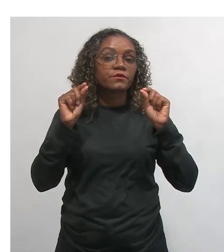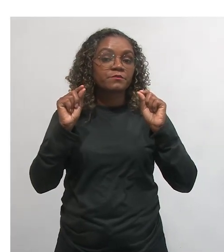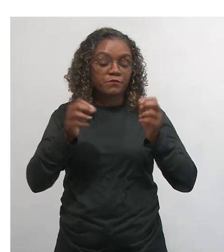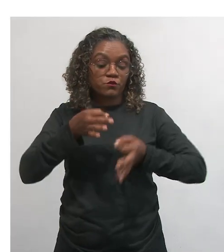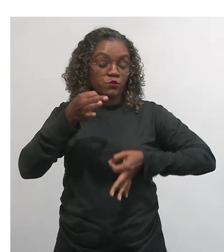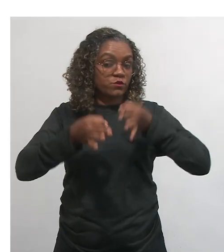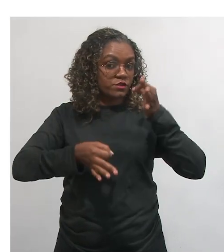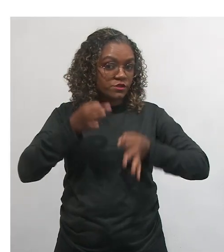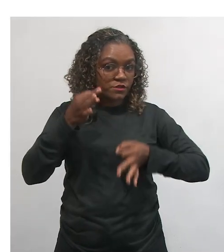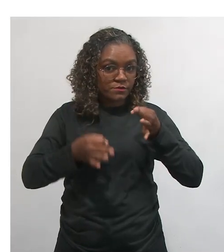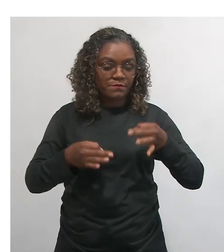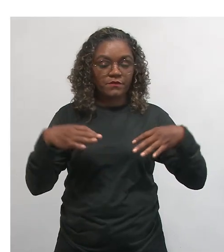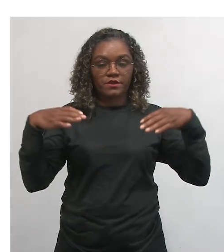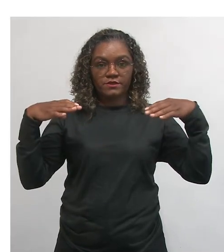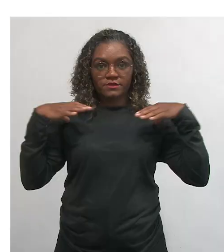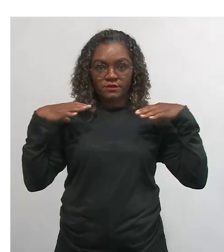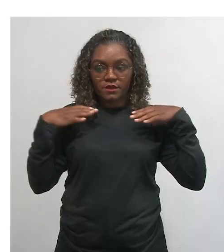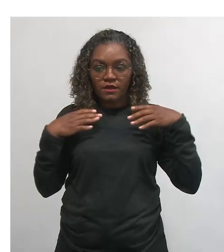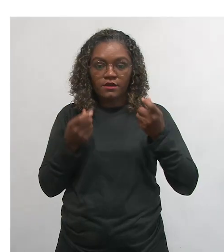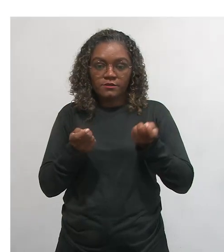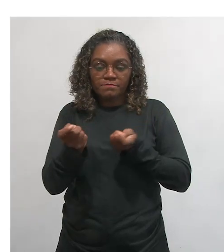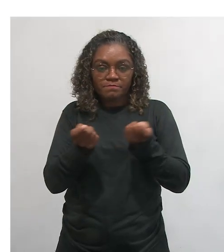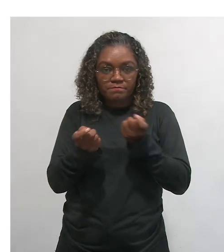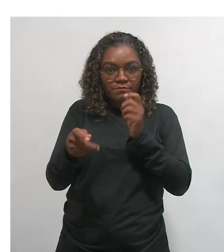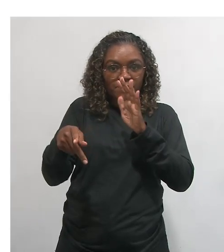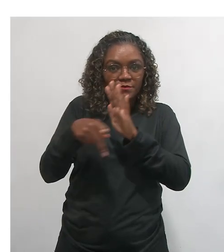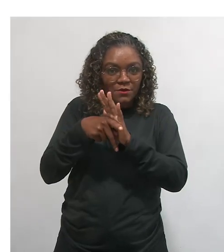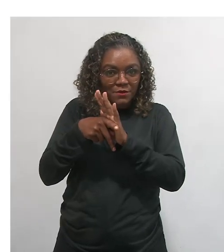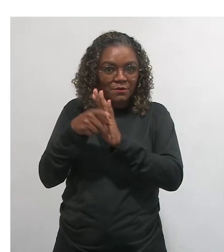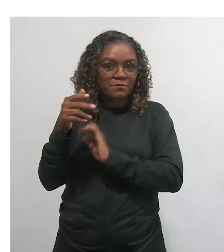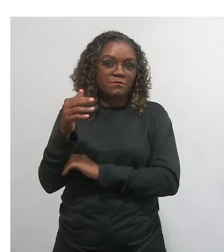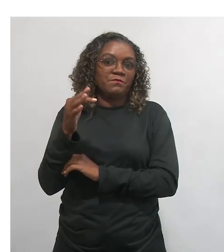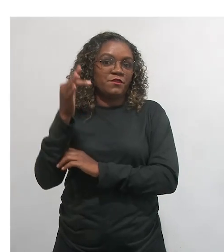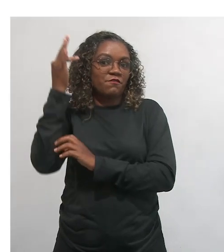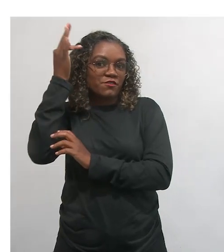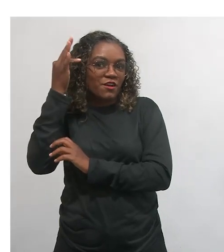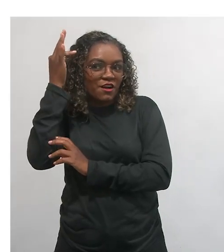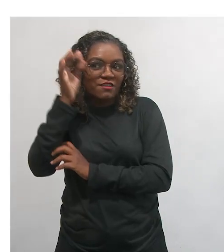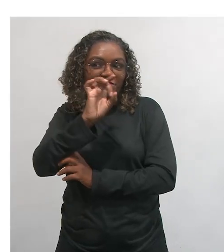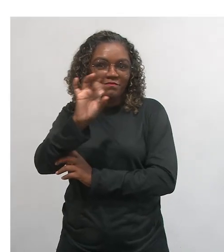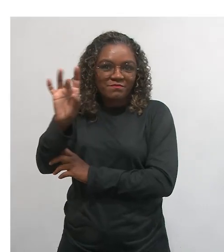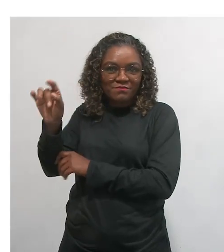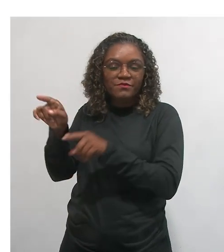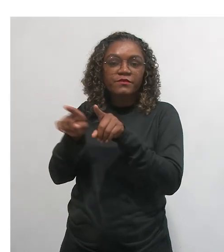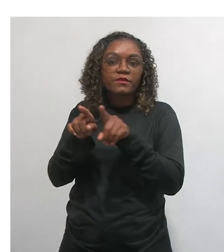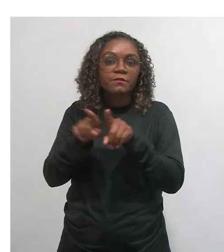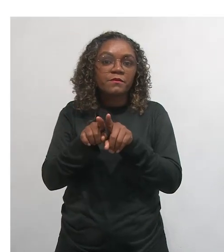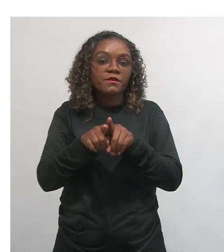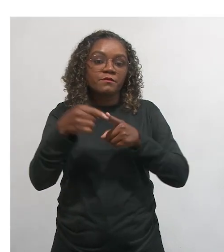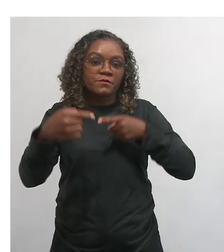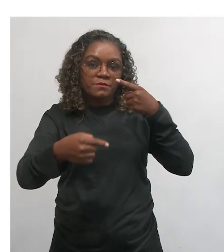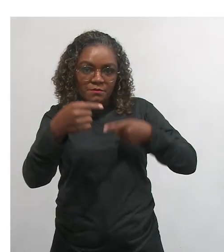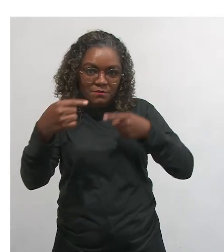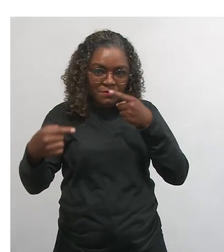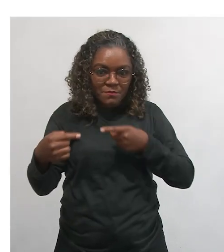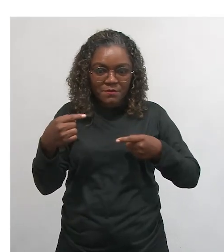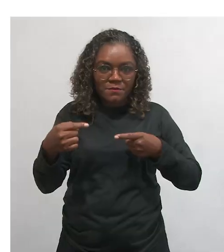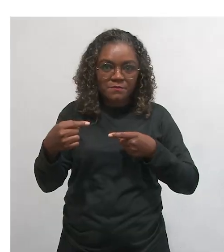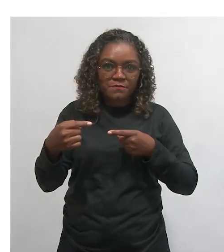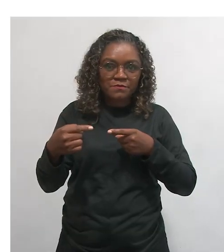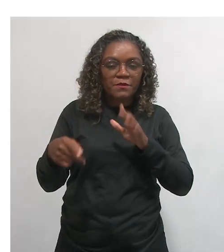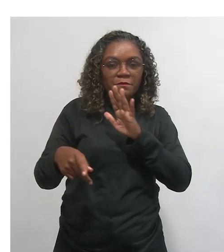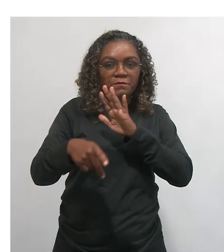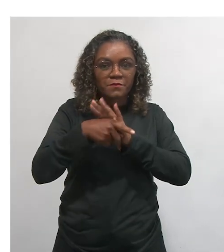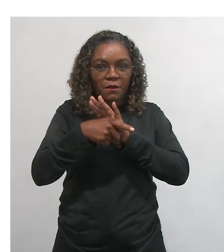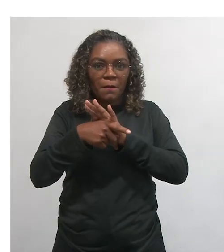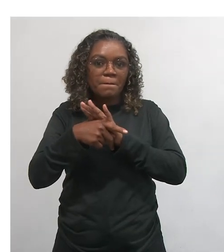da justiça, que a cidade conduzida pelos filósofos, protegida pela polícia e mantida pelo conjunto de trabalhadores conforme a